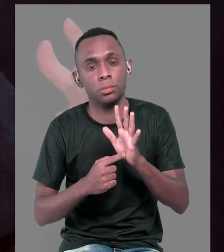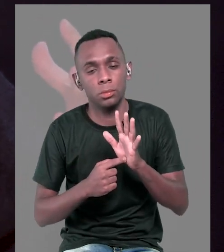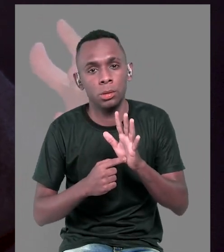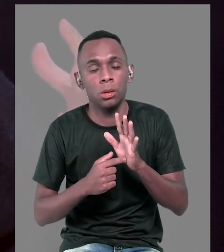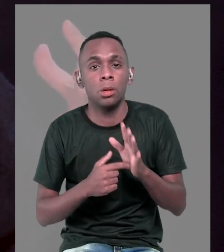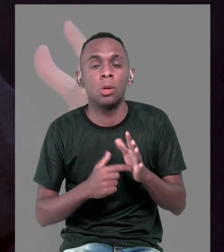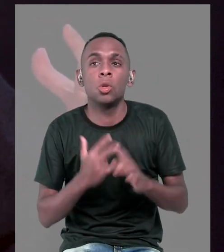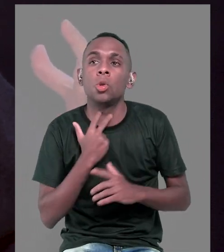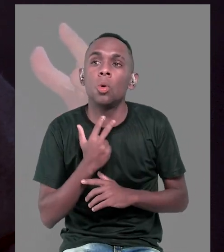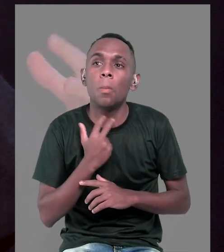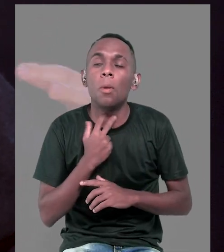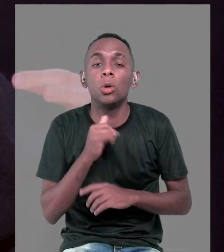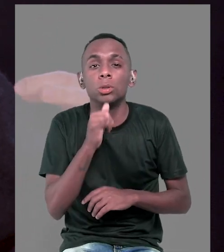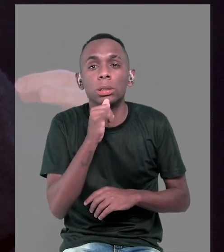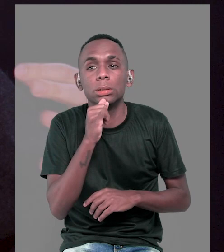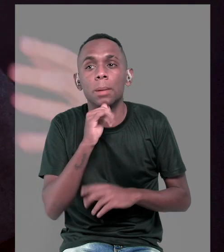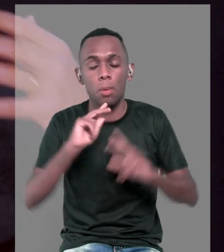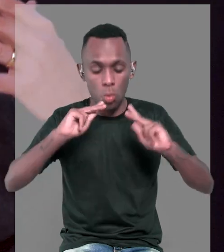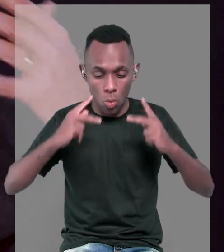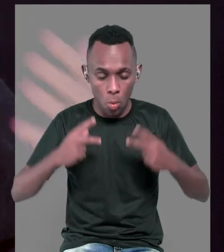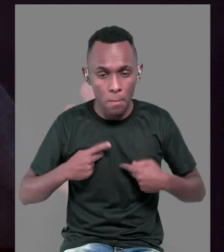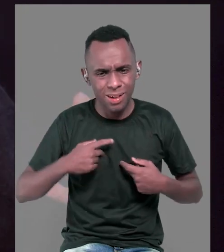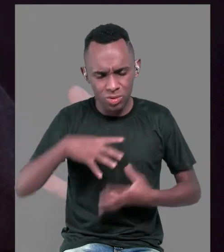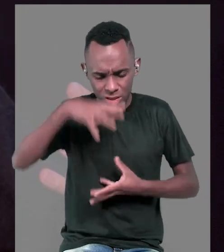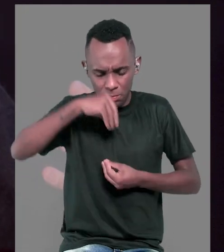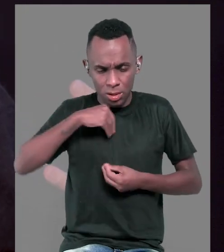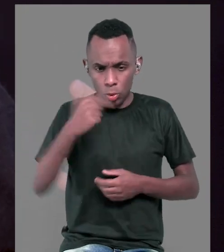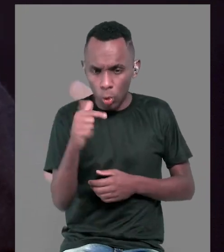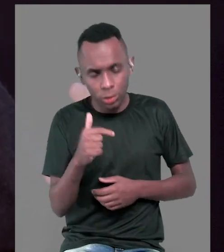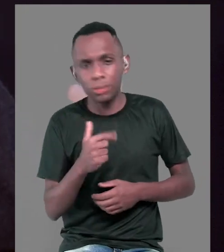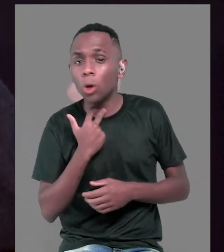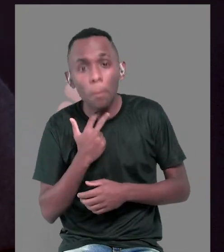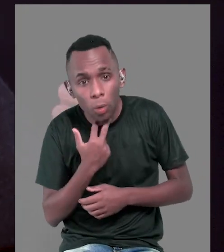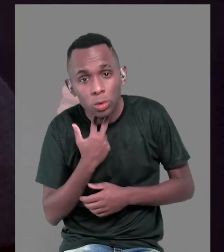humano sem espírito. Os olhos dele não brilharão.